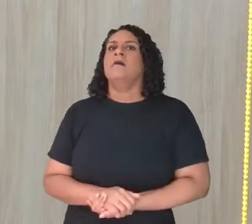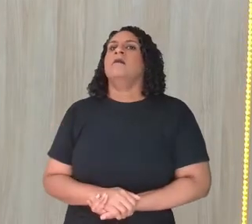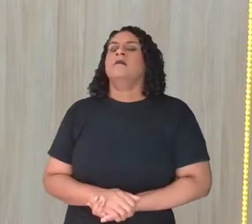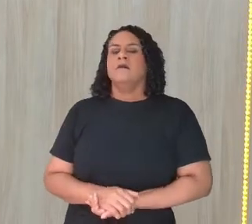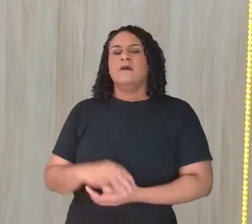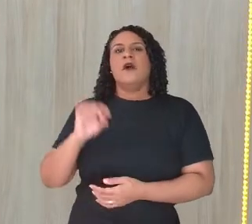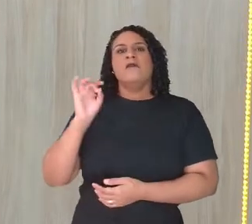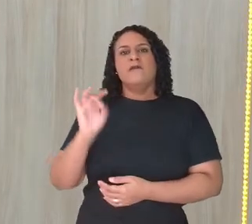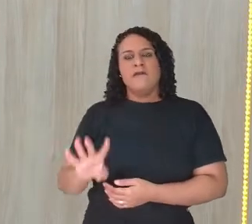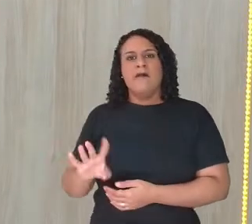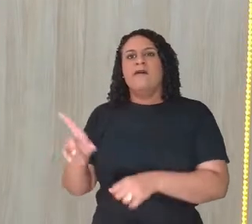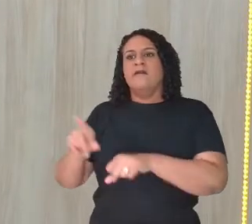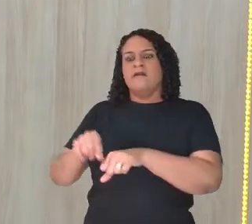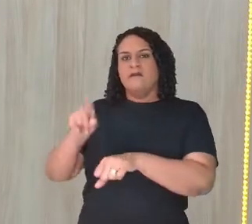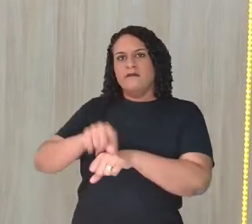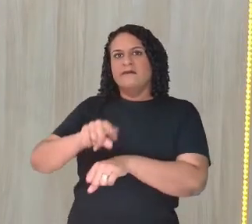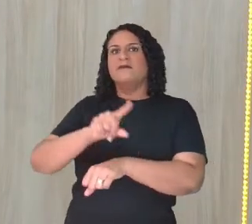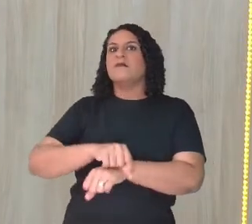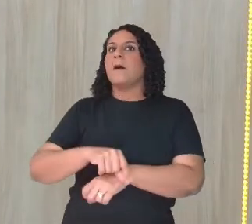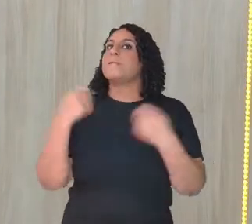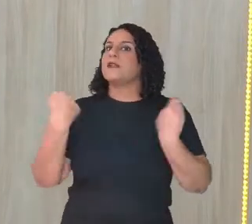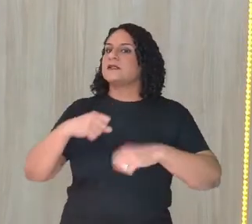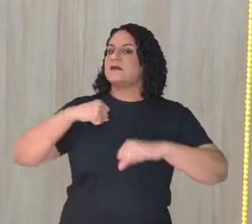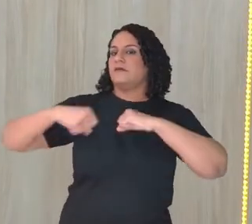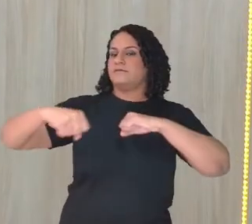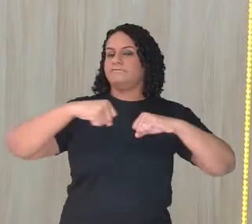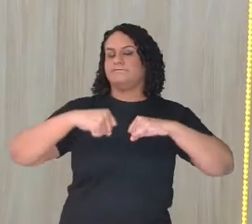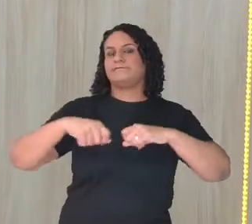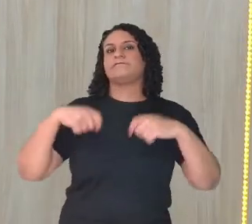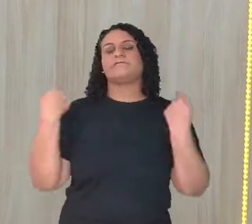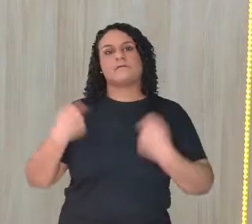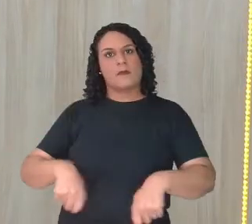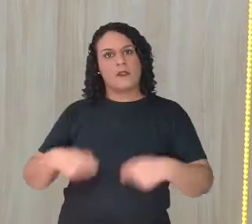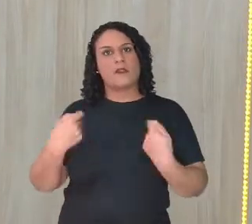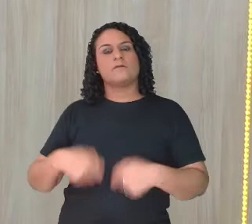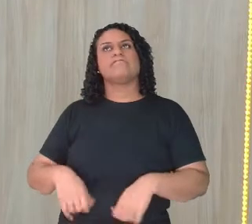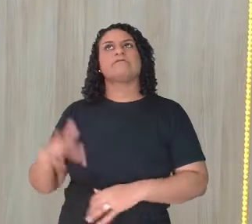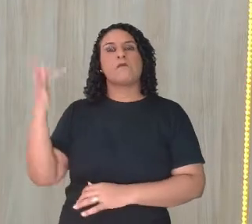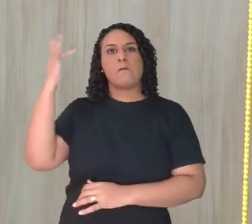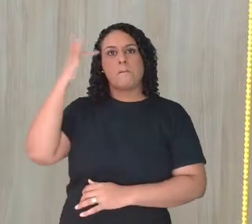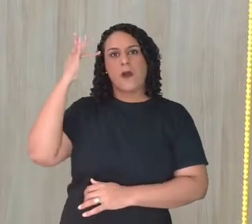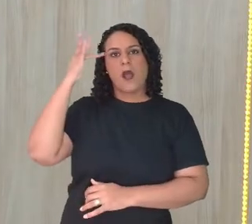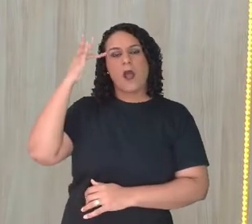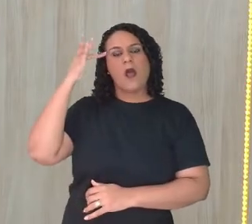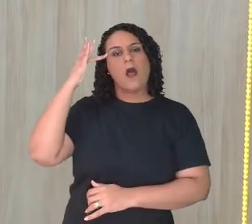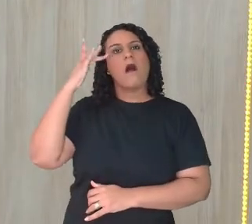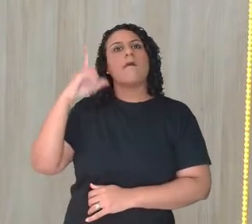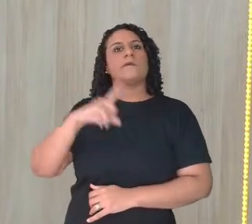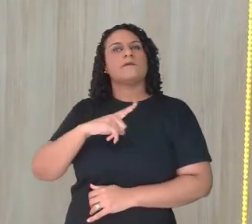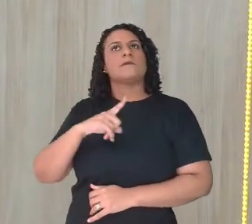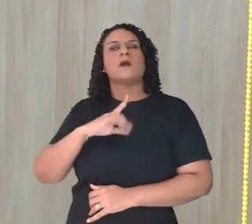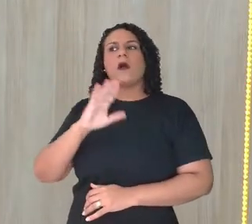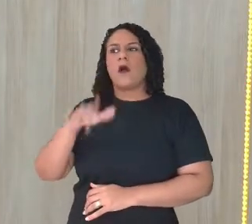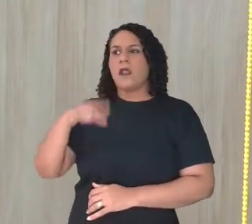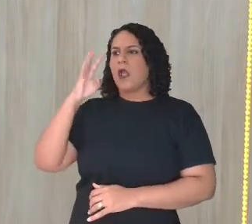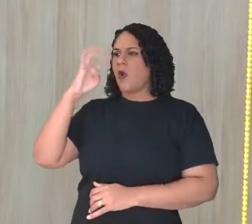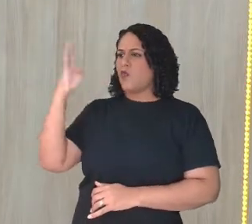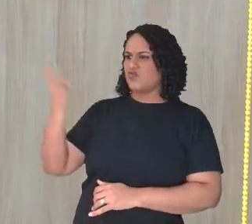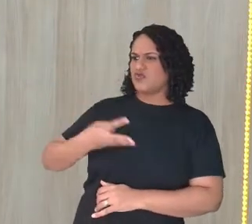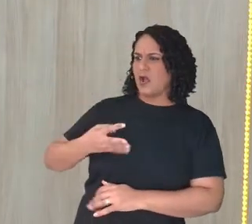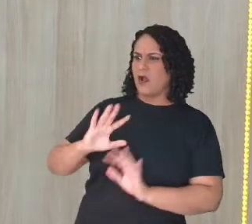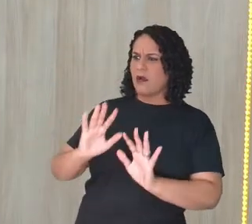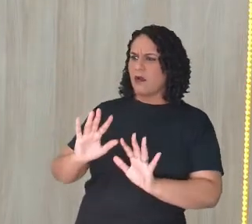estou dando um argumento para ser debatido. Então, a gente precisa ter muita maturidade para quando falar assim, não, ele acusou, ele